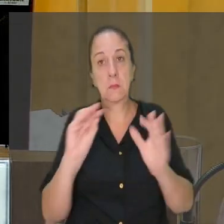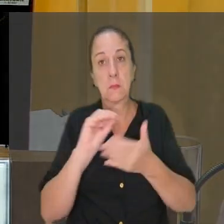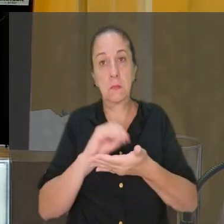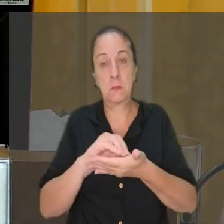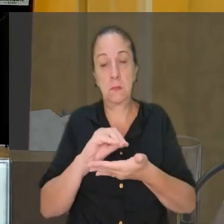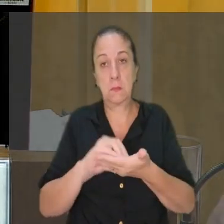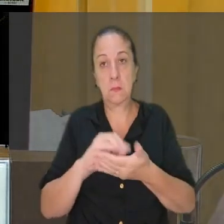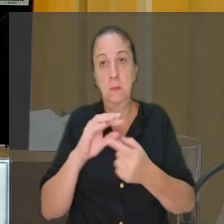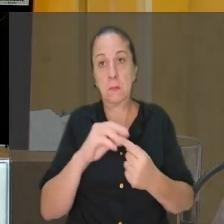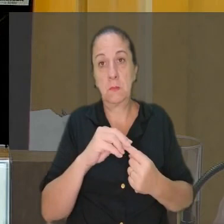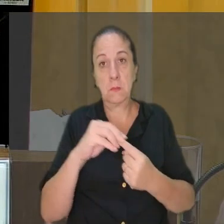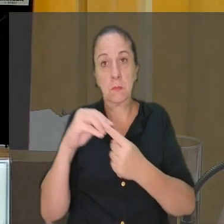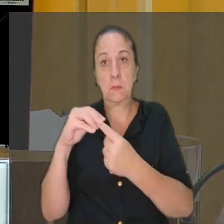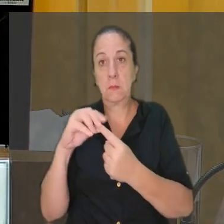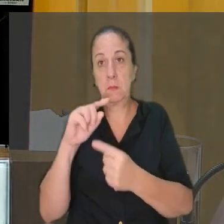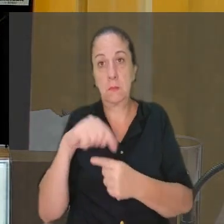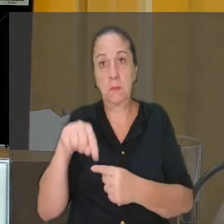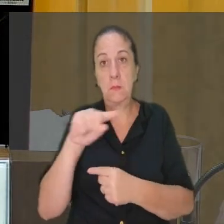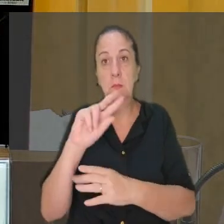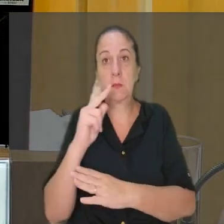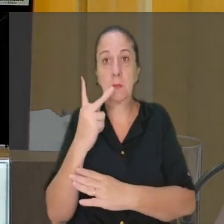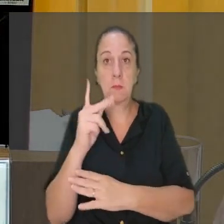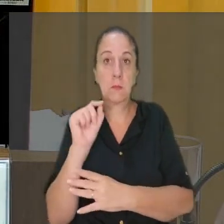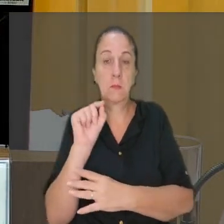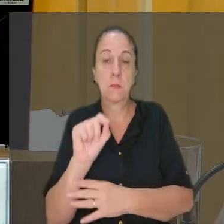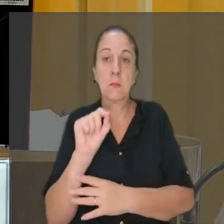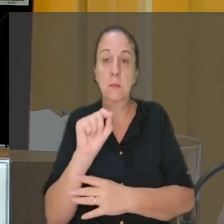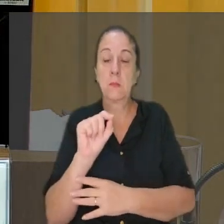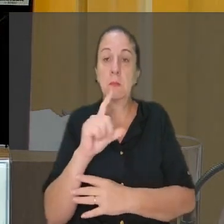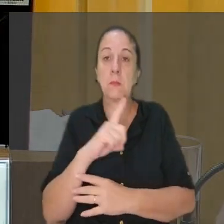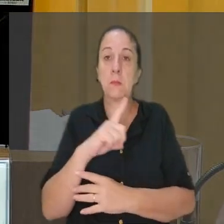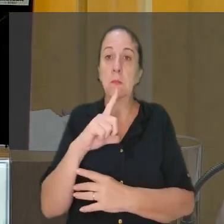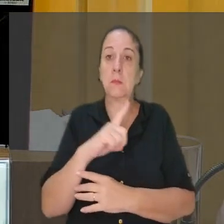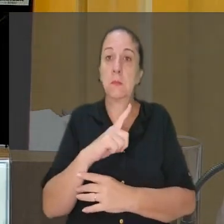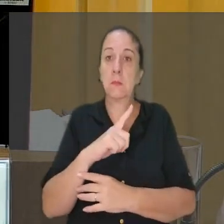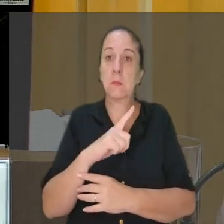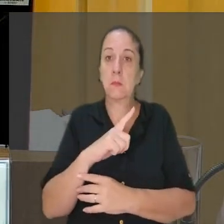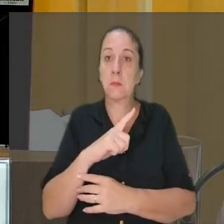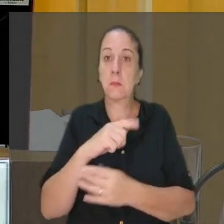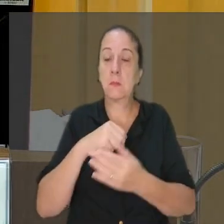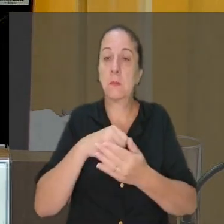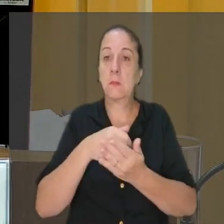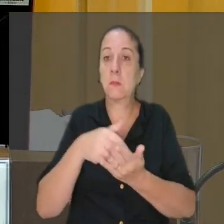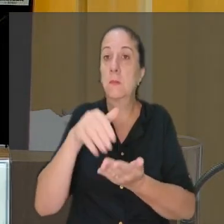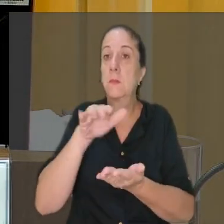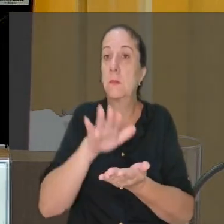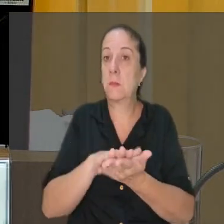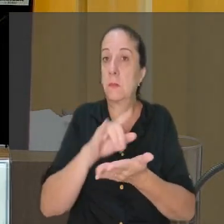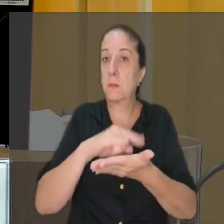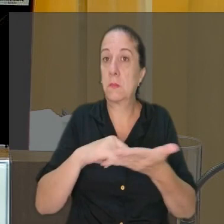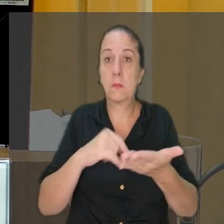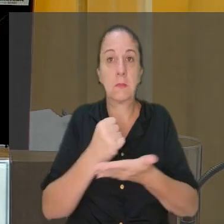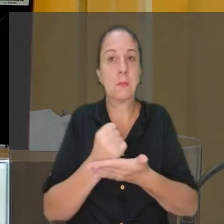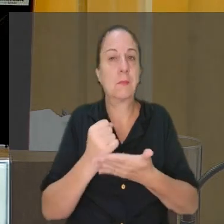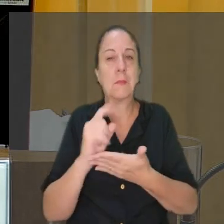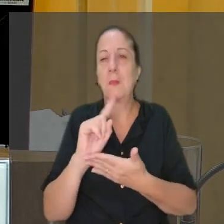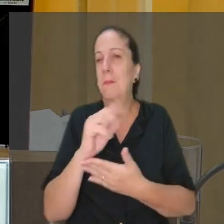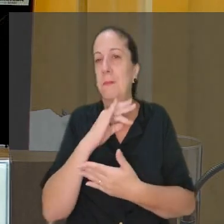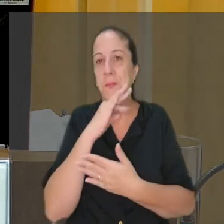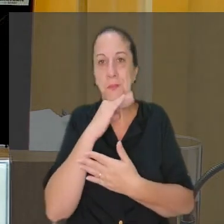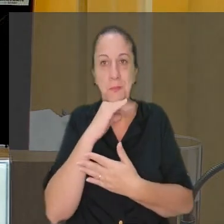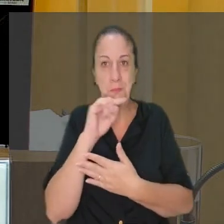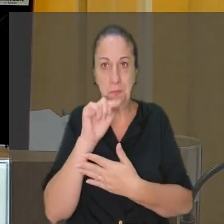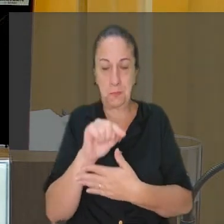omissão, e principalmente nesses casos em que é adotado um outro contrato que não é tão desfavorável